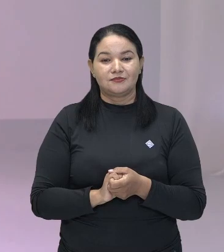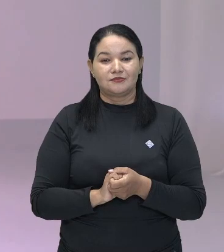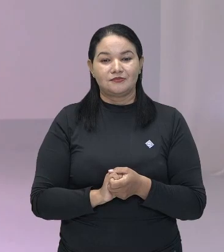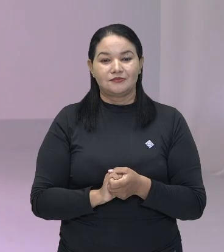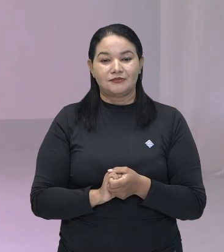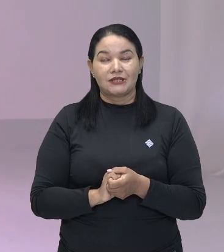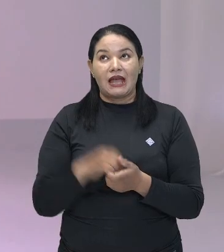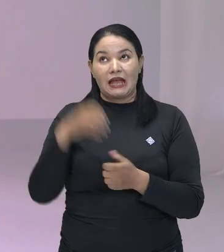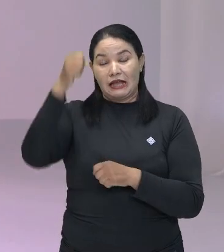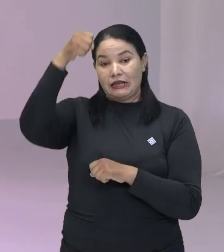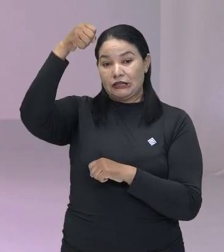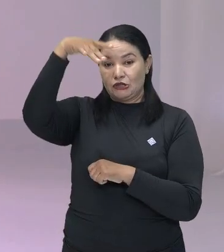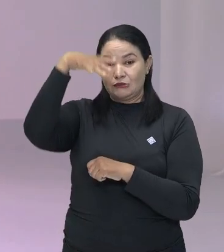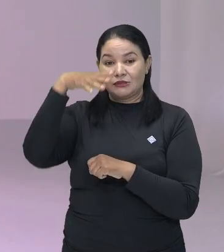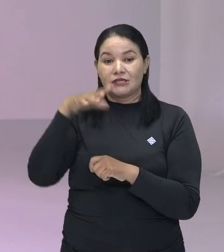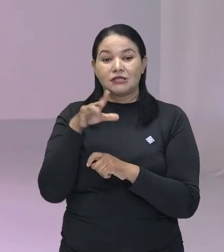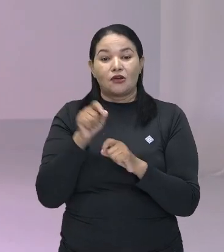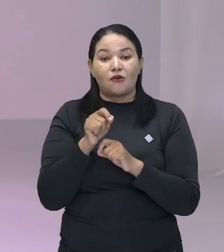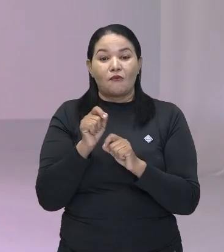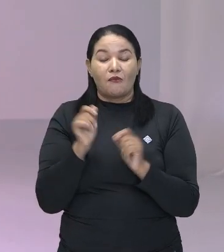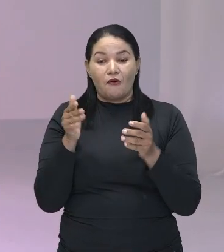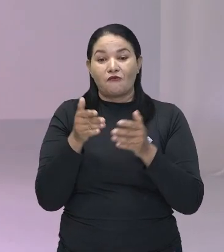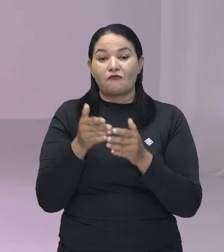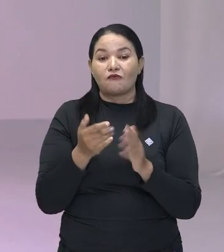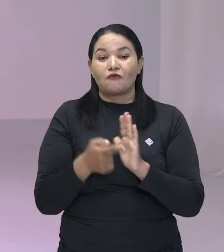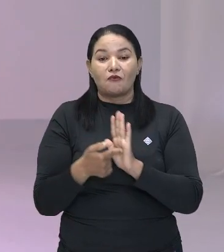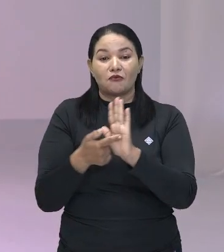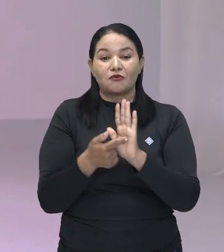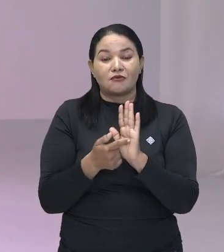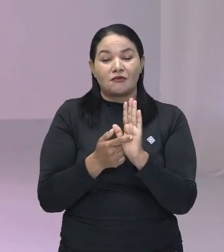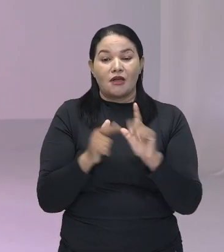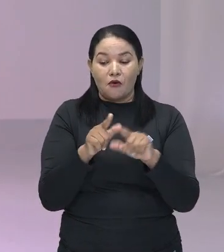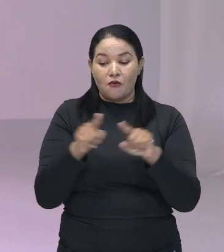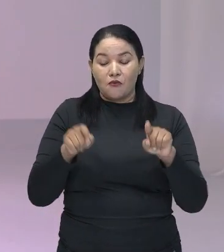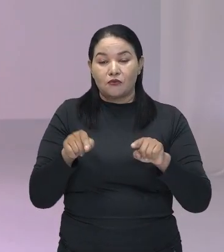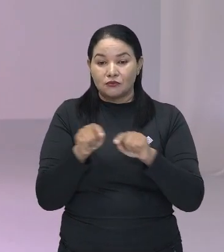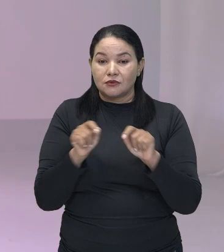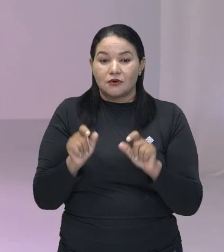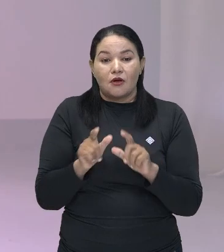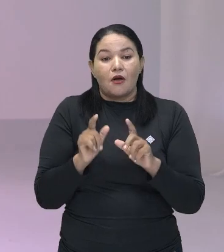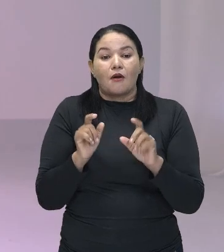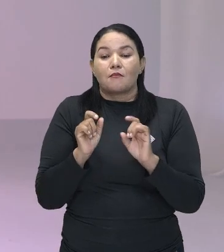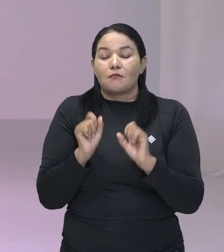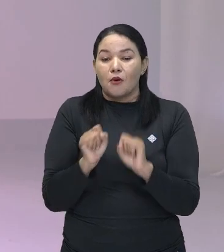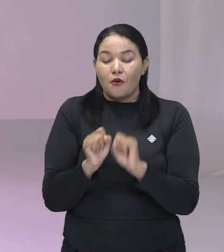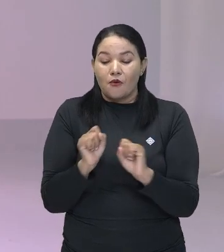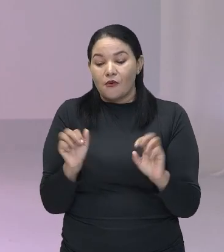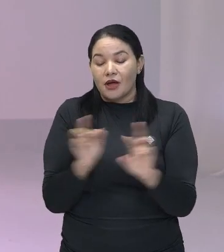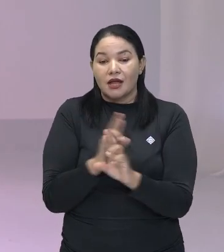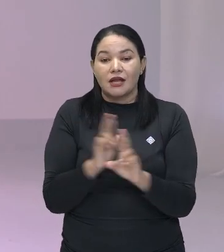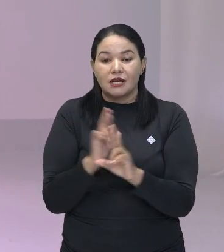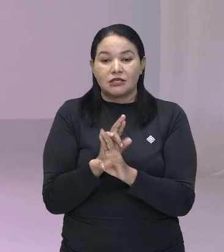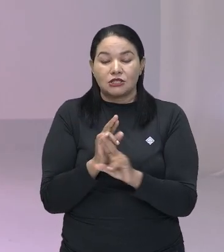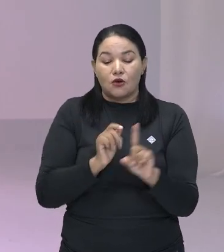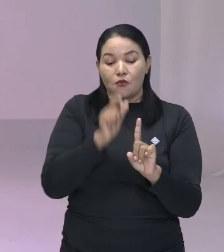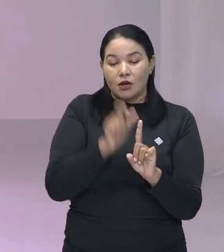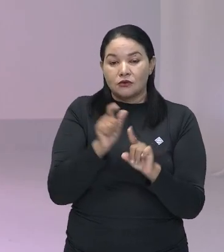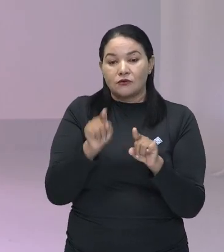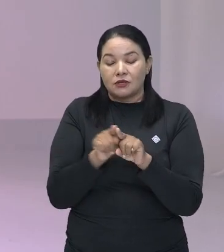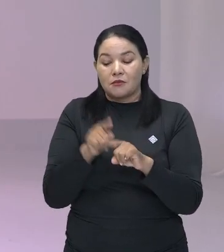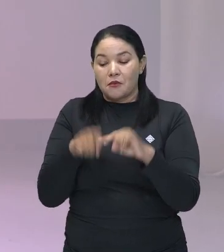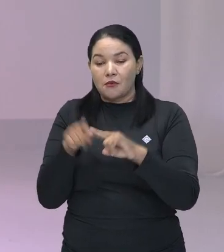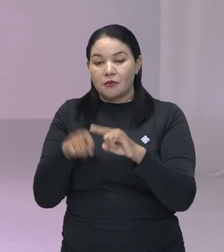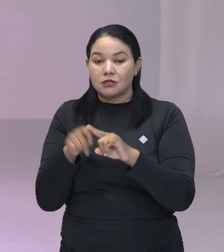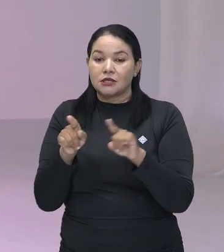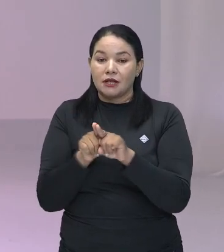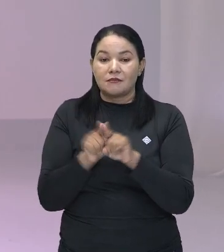A iluminação ela pode dar ênfase a certos aspectos do cenário. Ela pode estabelecer relações entre o ator e os objetos. Ela